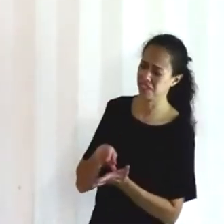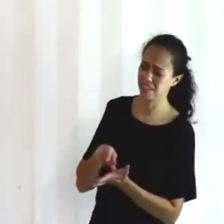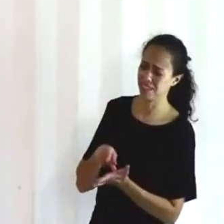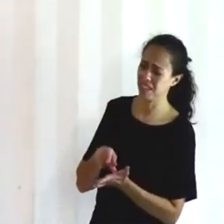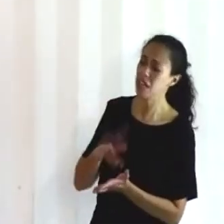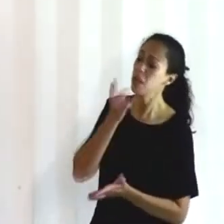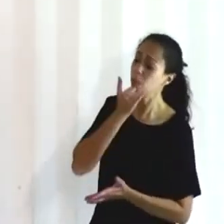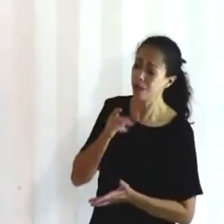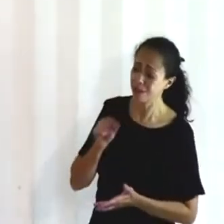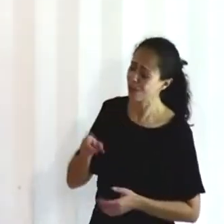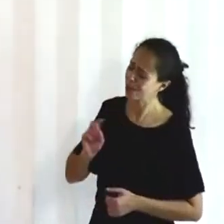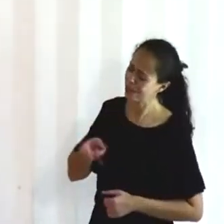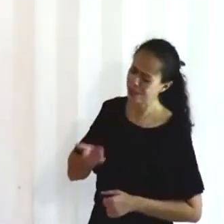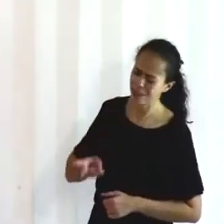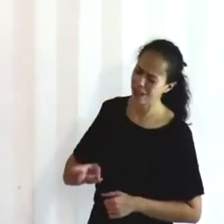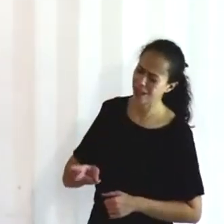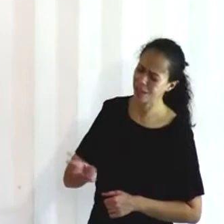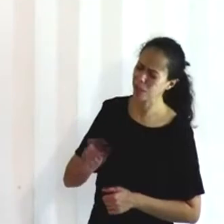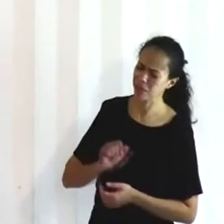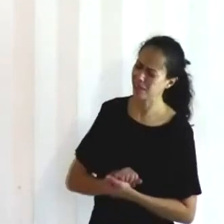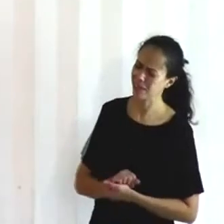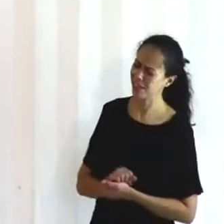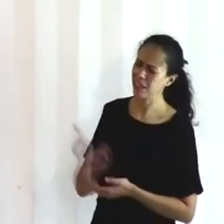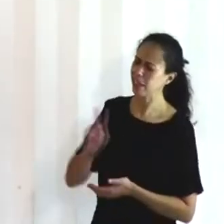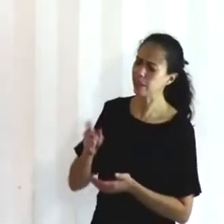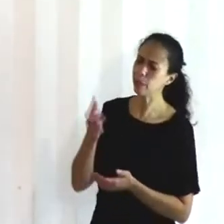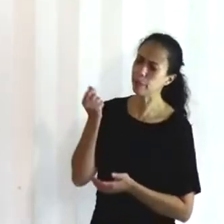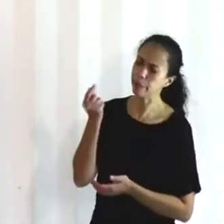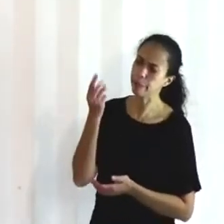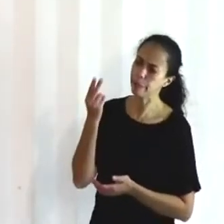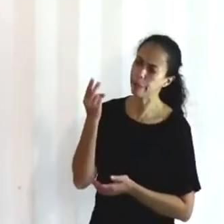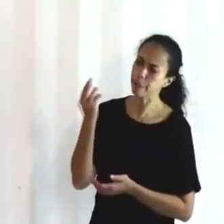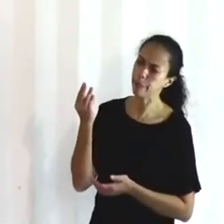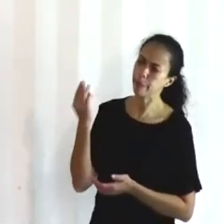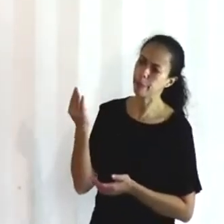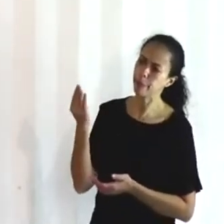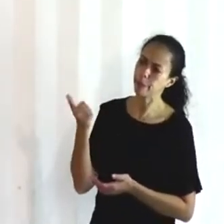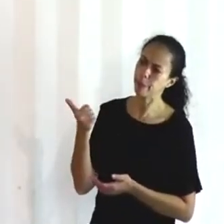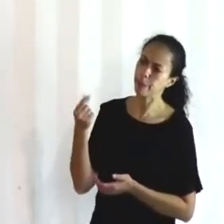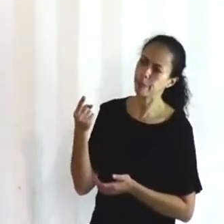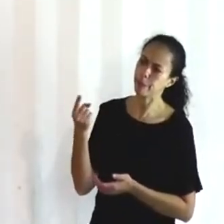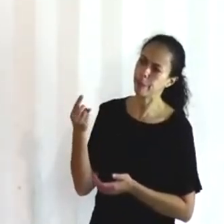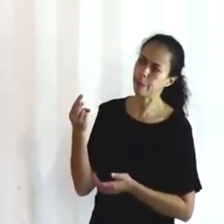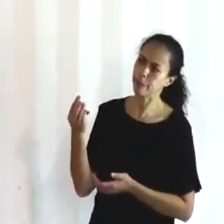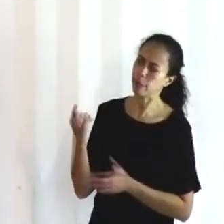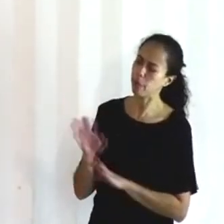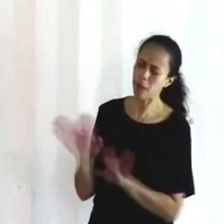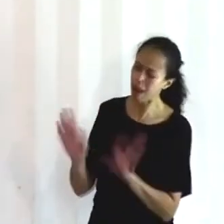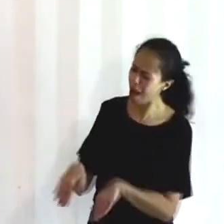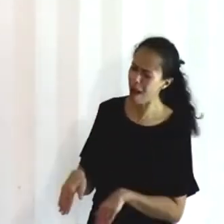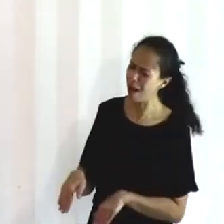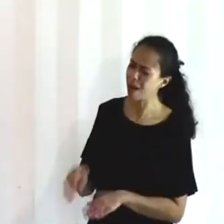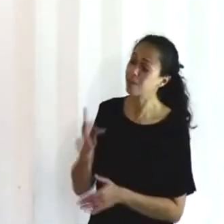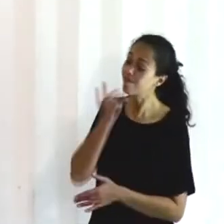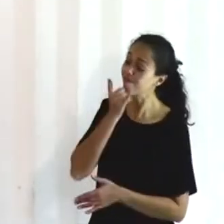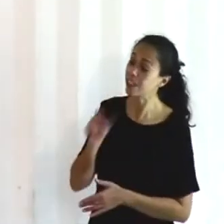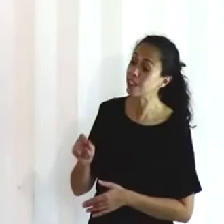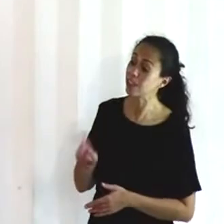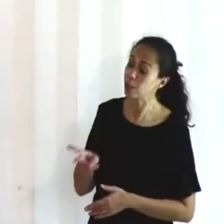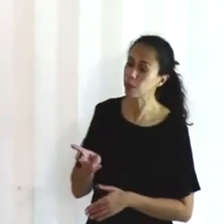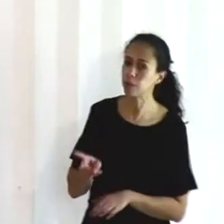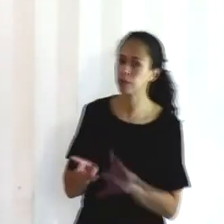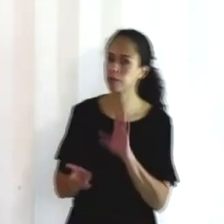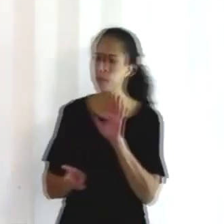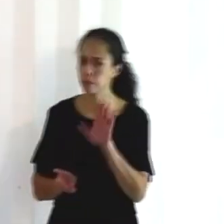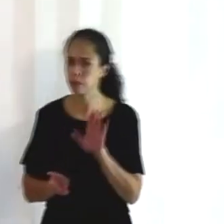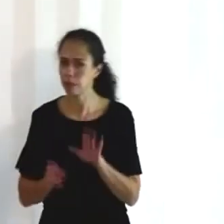limites. Perdão é sempre. Deixa eu aplicar algumas coisas à nossa vida eclesiástica, nós que caminhamos. Meus irmãos, quanto